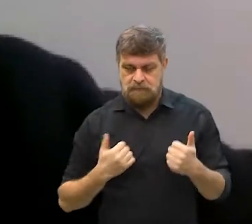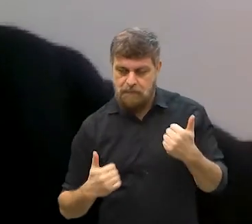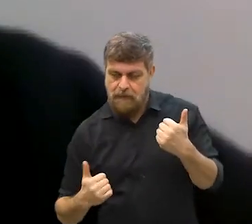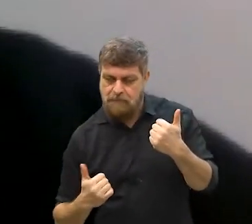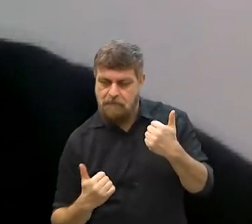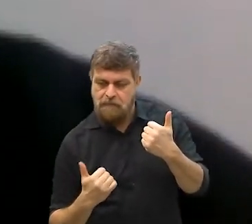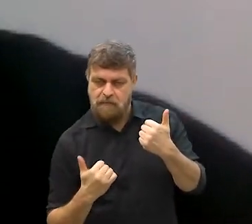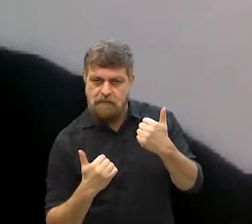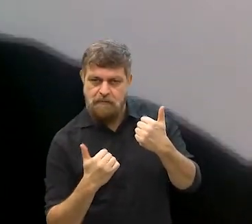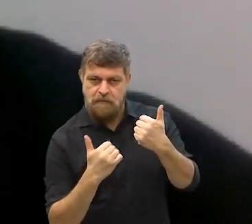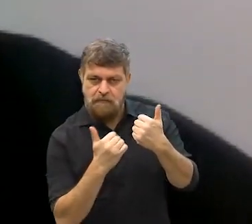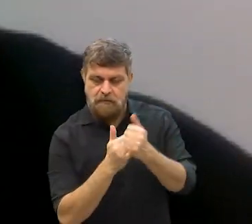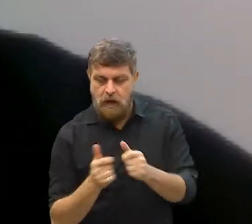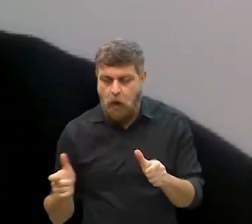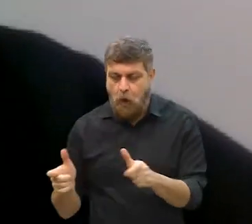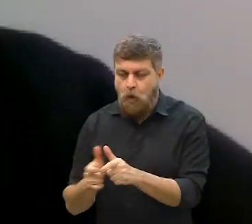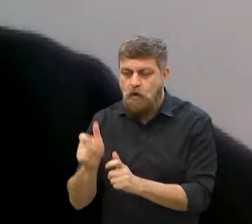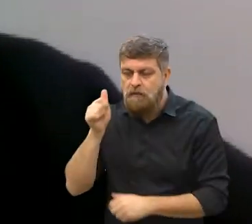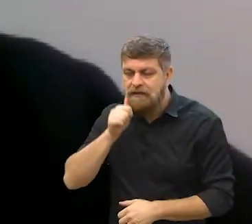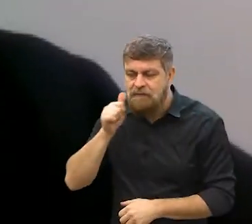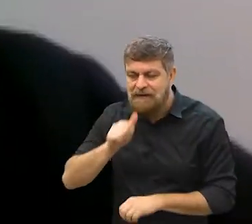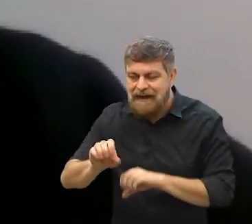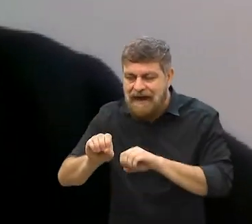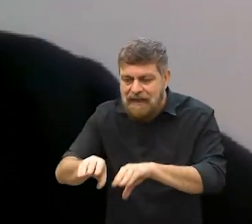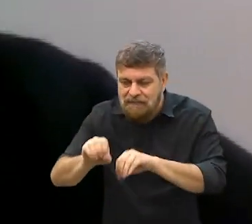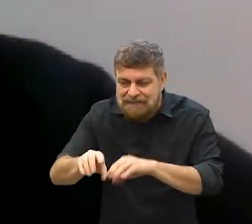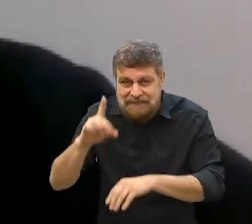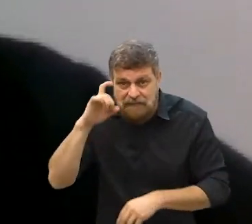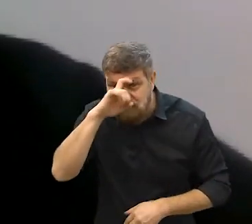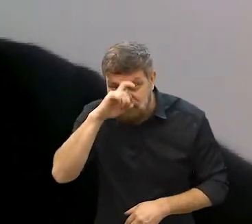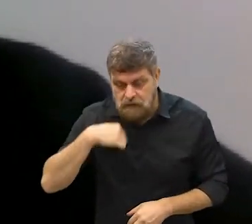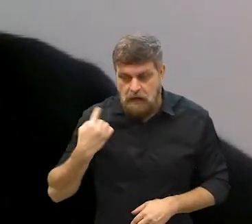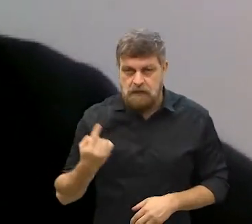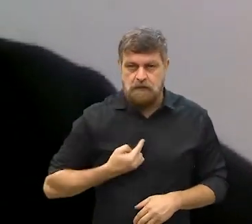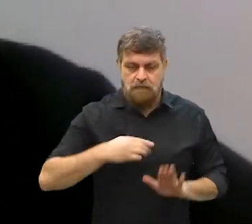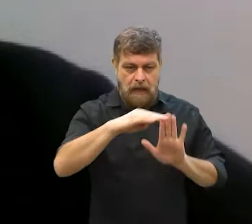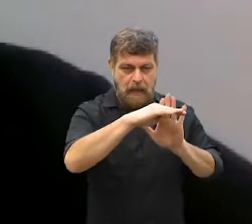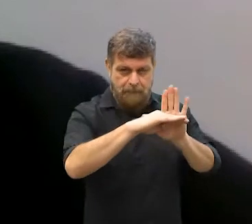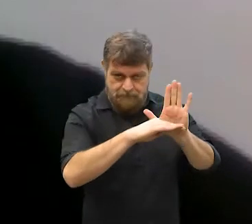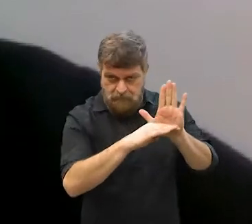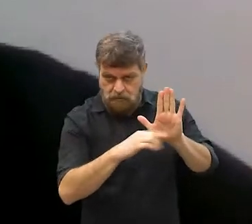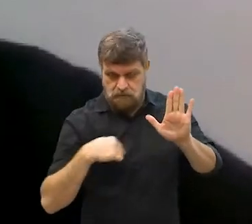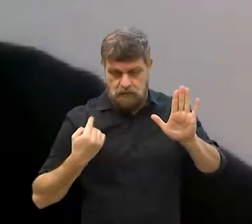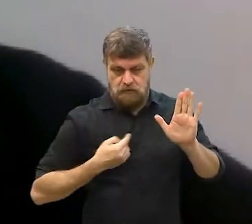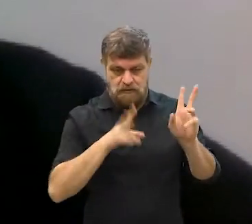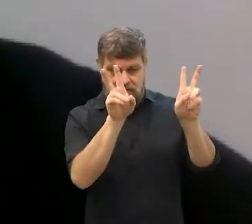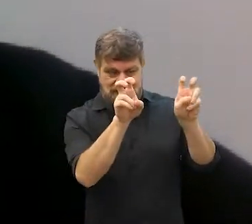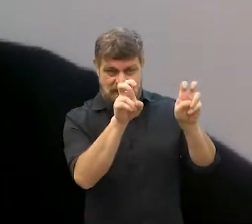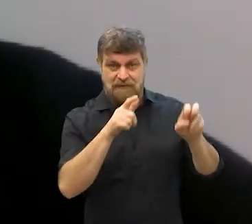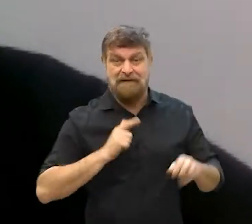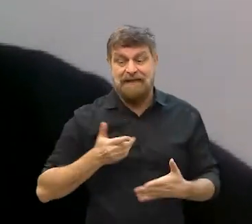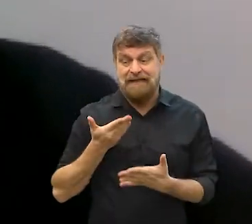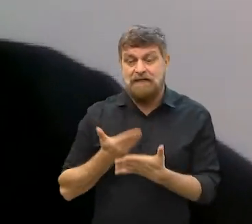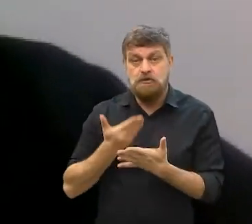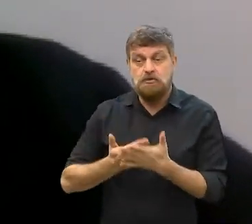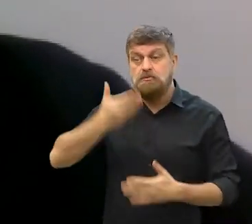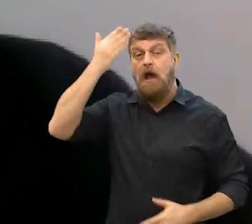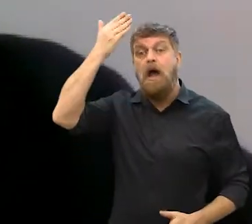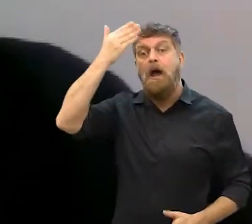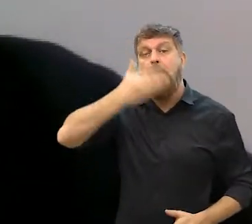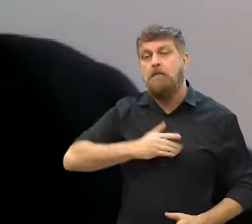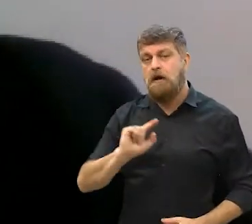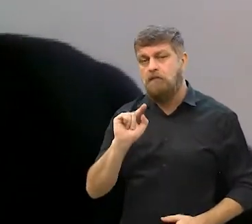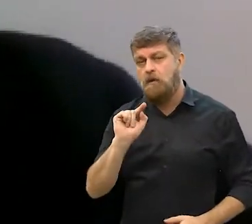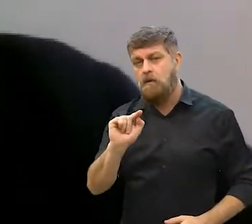aproximando minorias da educação. Não é nossa pauta, André, mas nós temos alguns estudos também que mostram